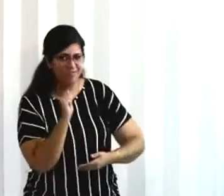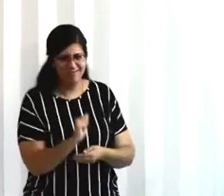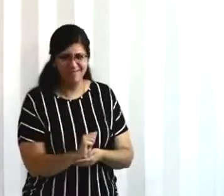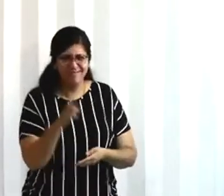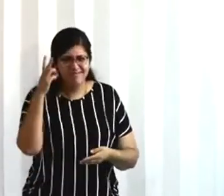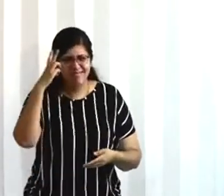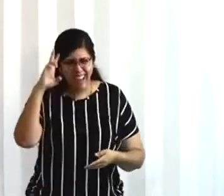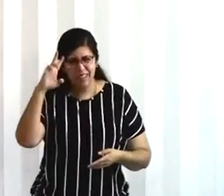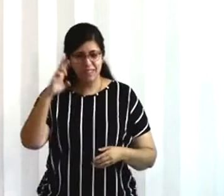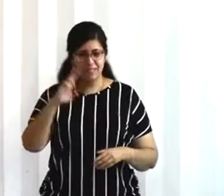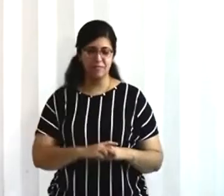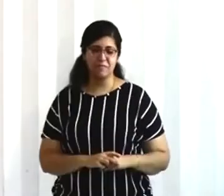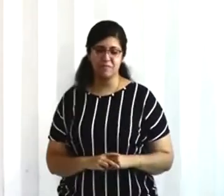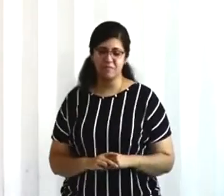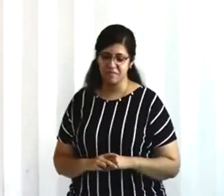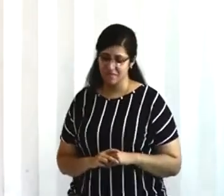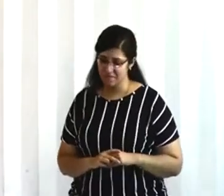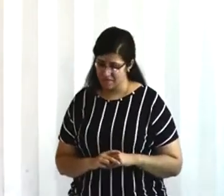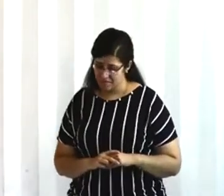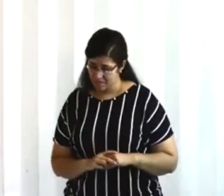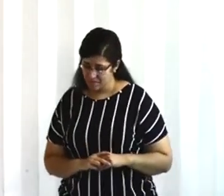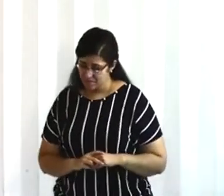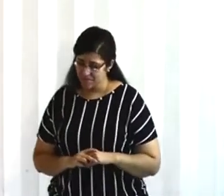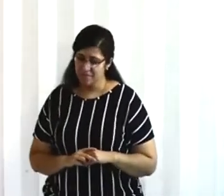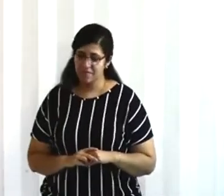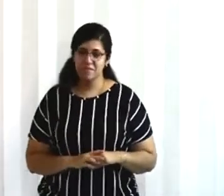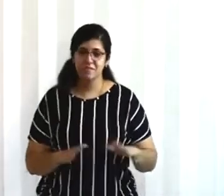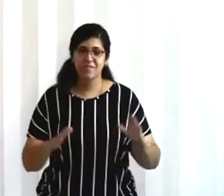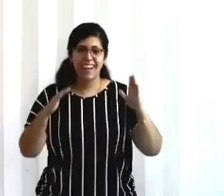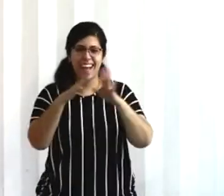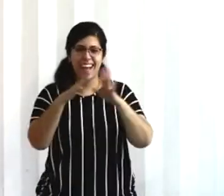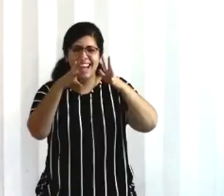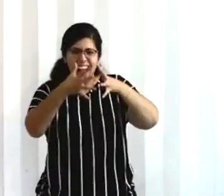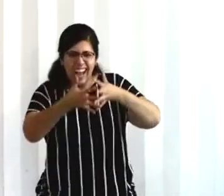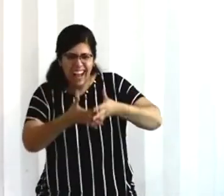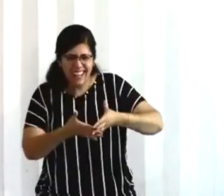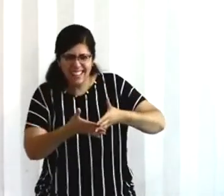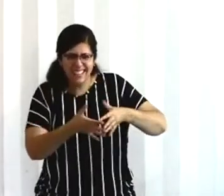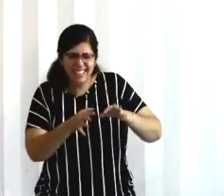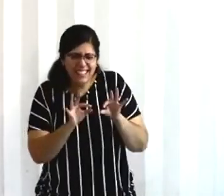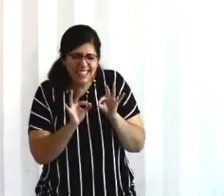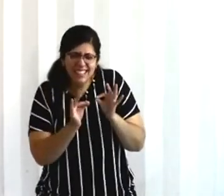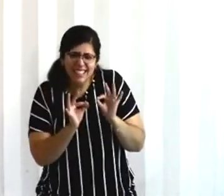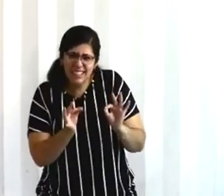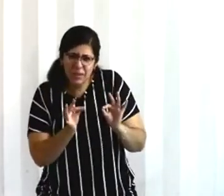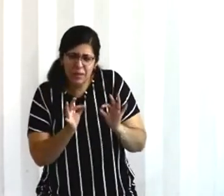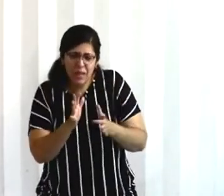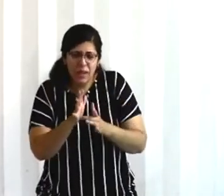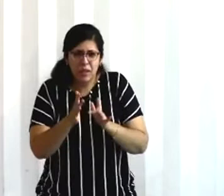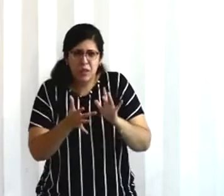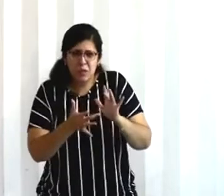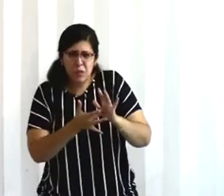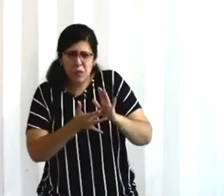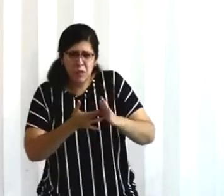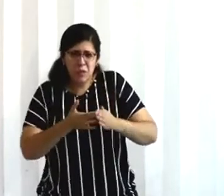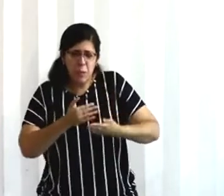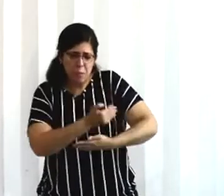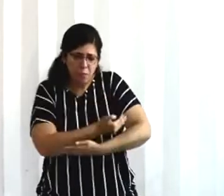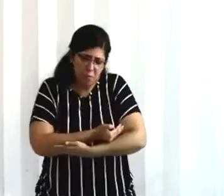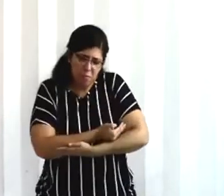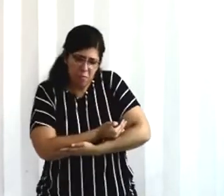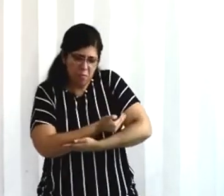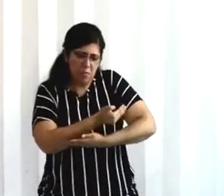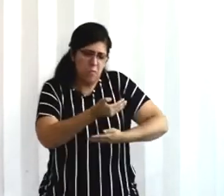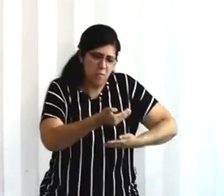cena de Jesus nascendo numa estrebaria, sendo colocado numa manjedoura, recebendo